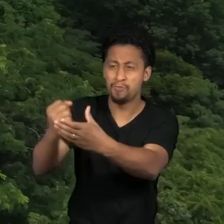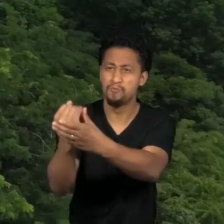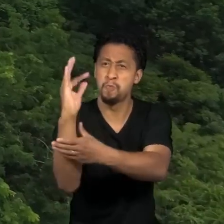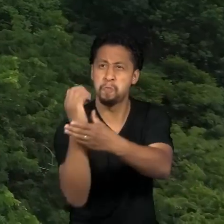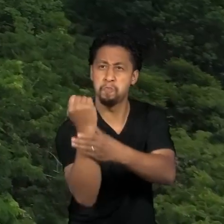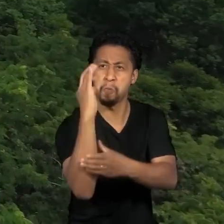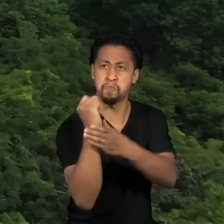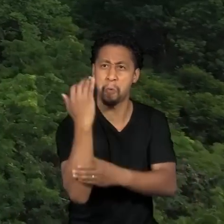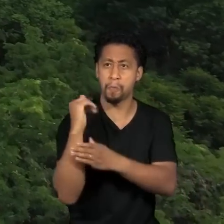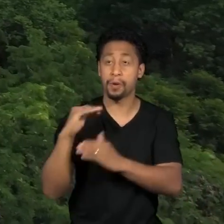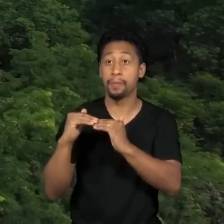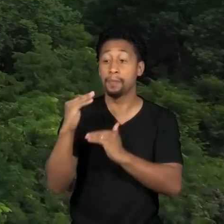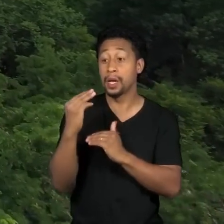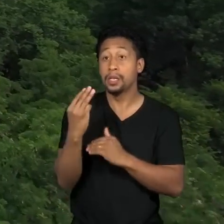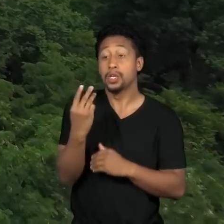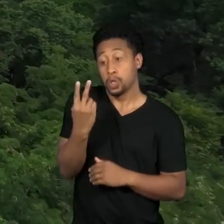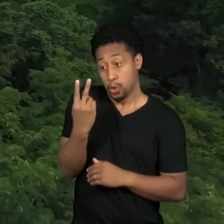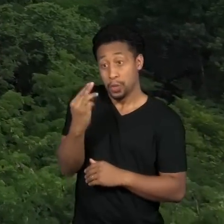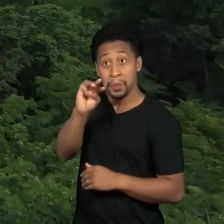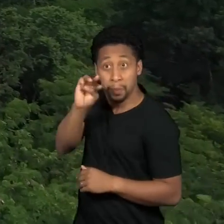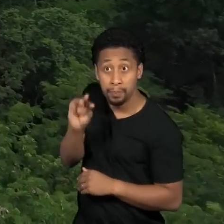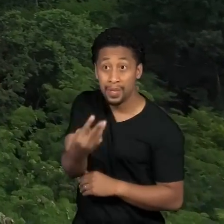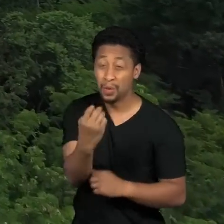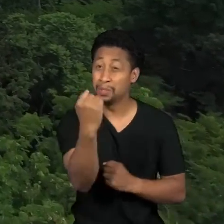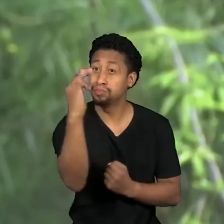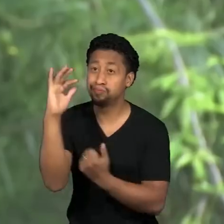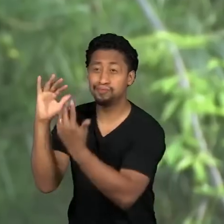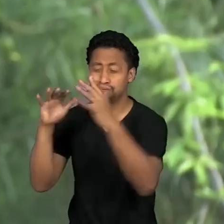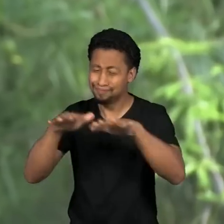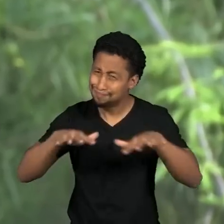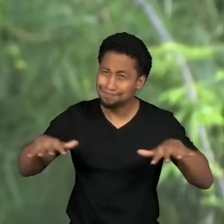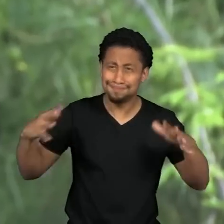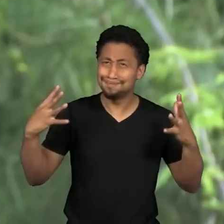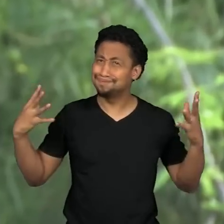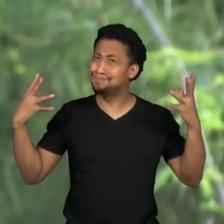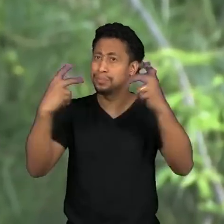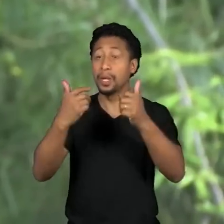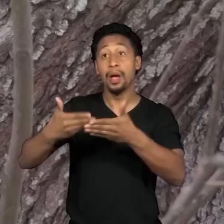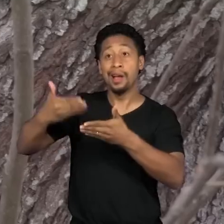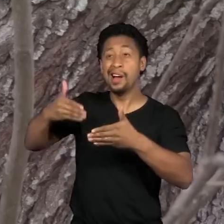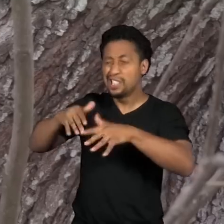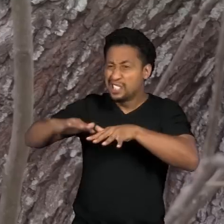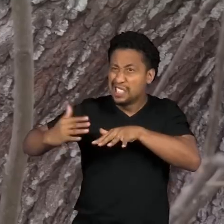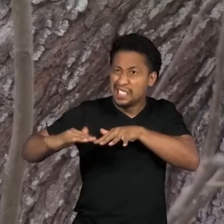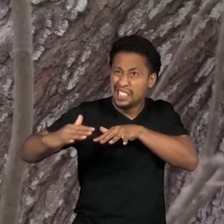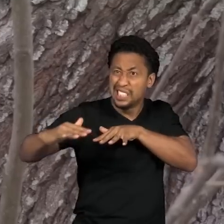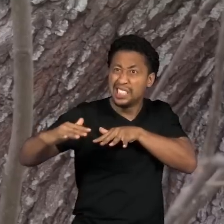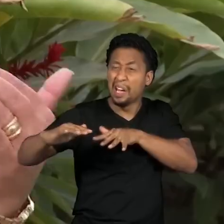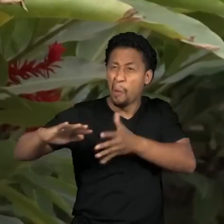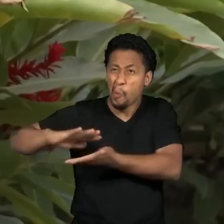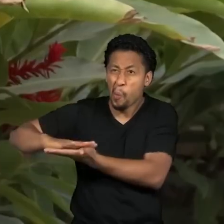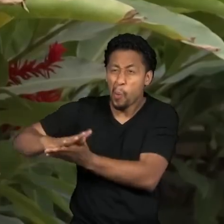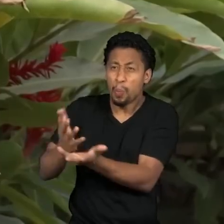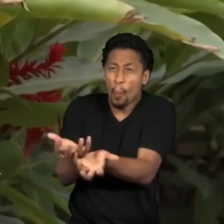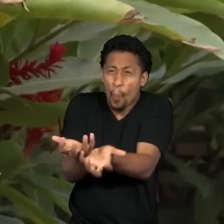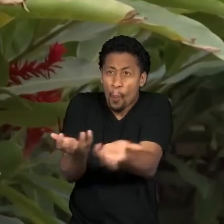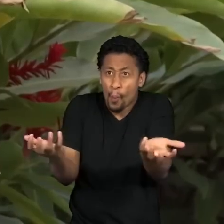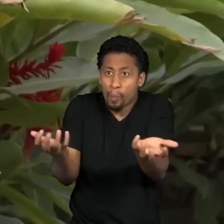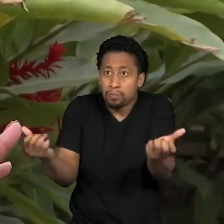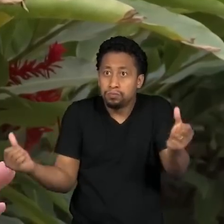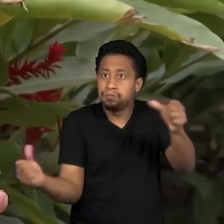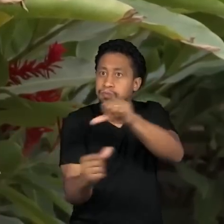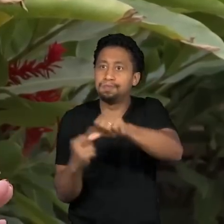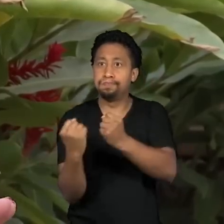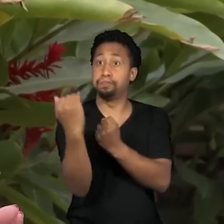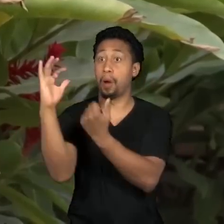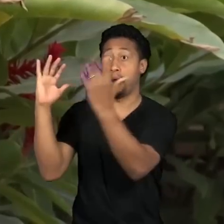mudas transformaram pasto em mata exuberante. Trouxeram de volta a vida. Eu que fico aqui, se eu